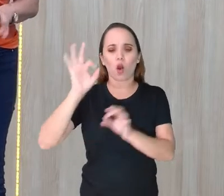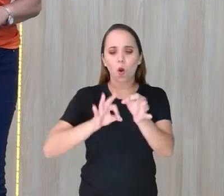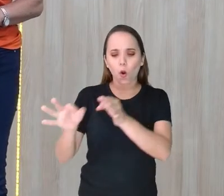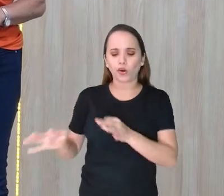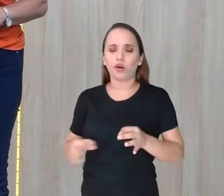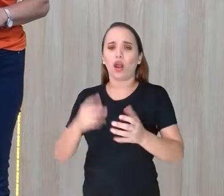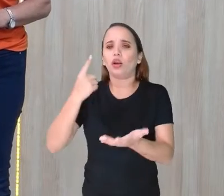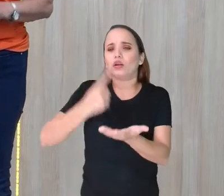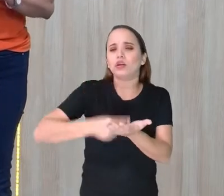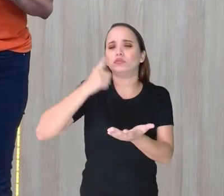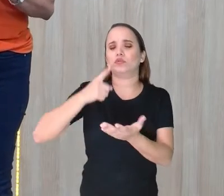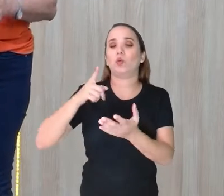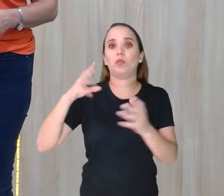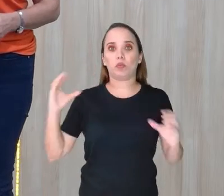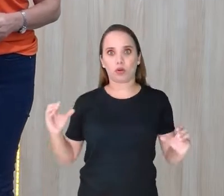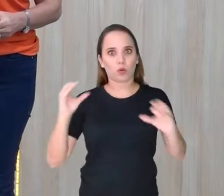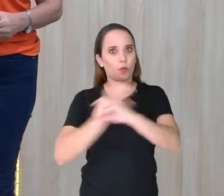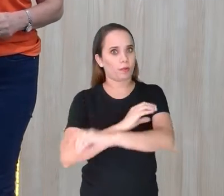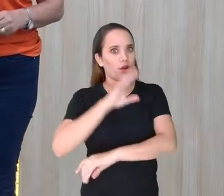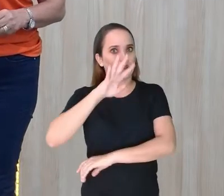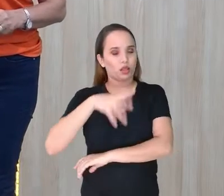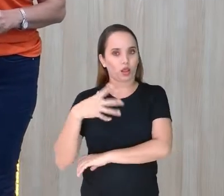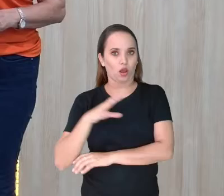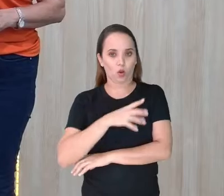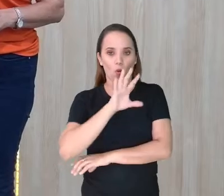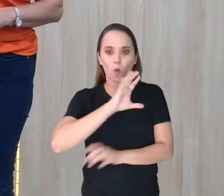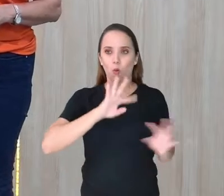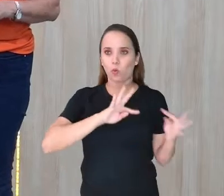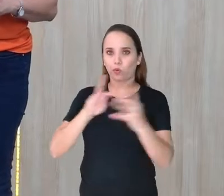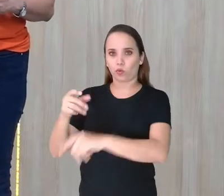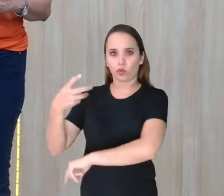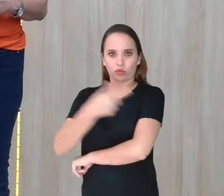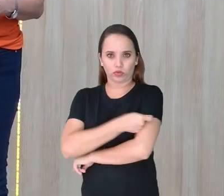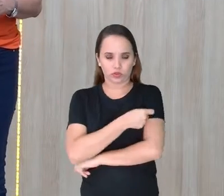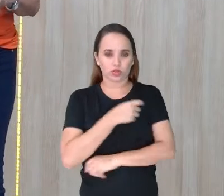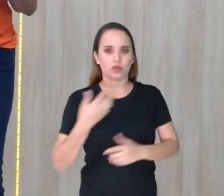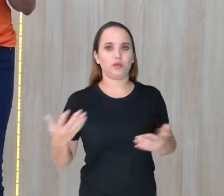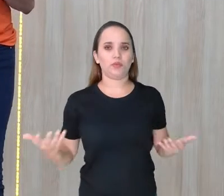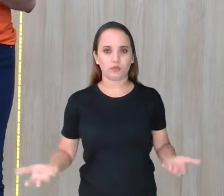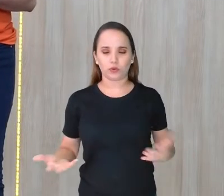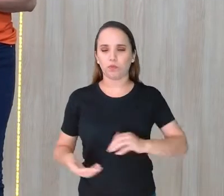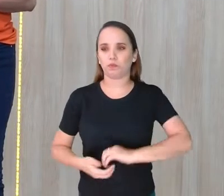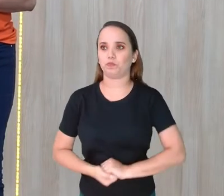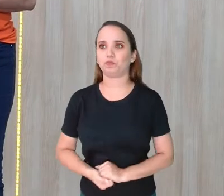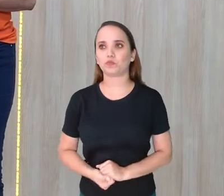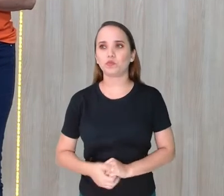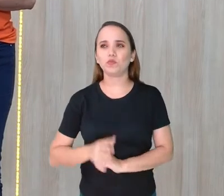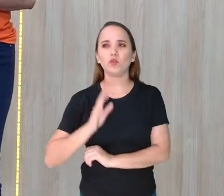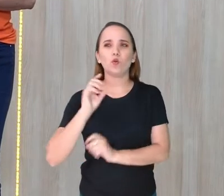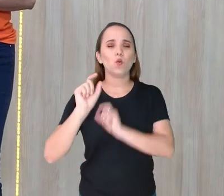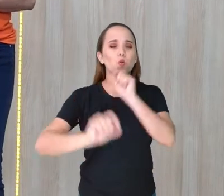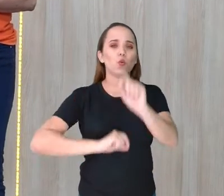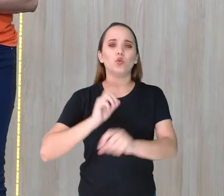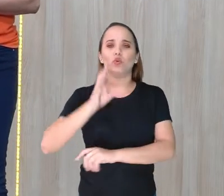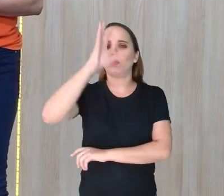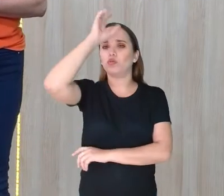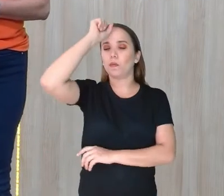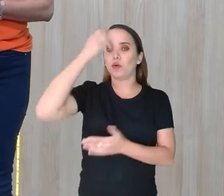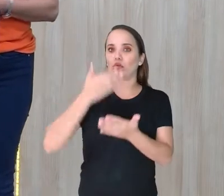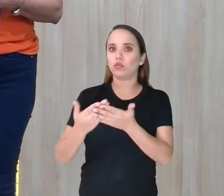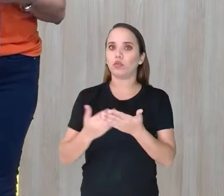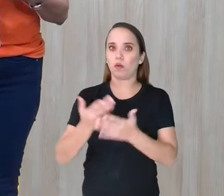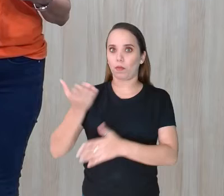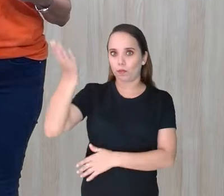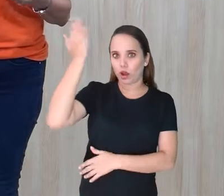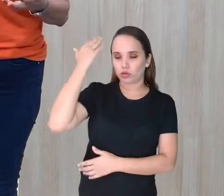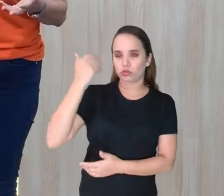esquema vacinal, tá certo? É o nosso grande alerta aqui. E aqui, o que foi que nós vimos na nossa aula anterior, não é? Nós